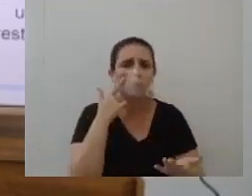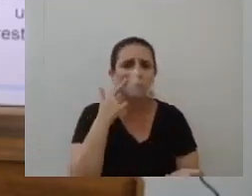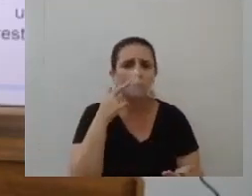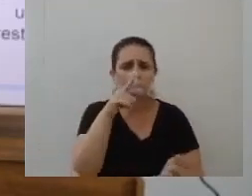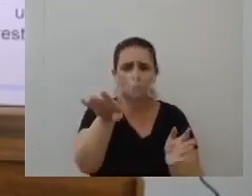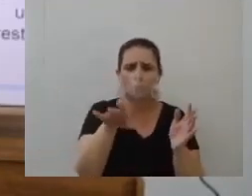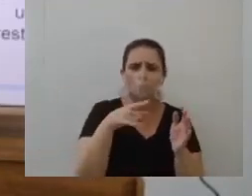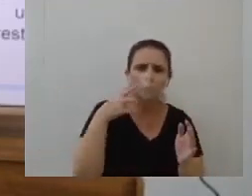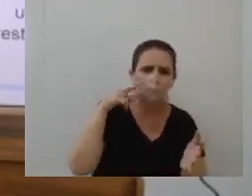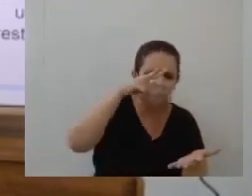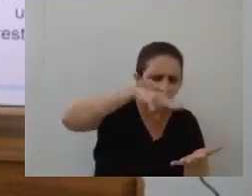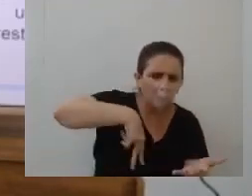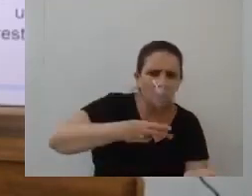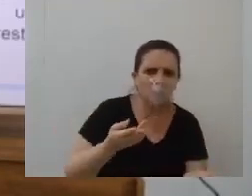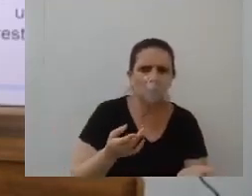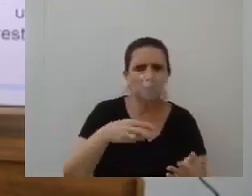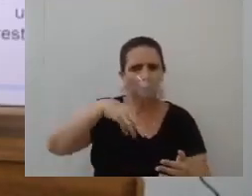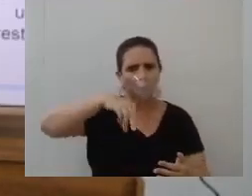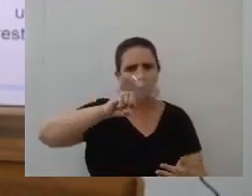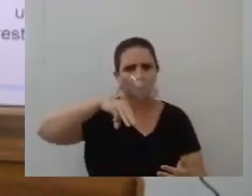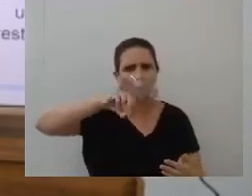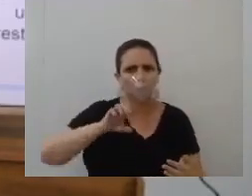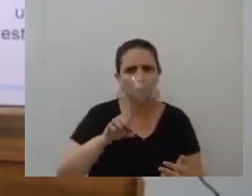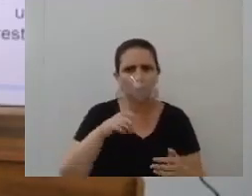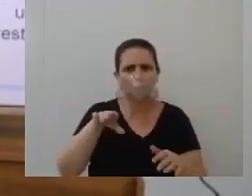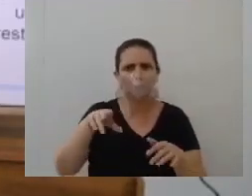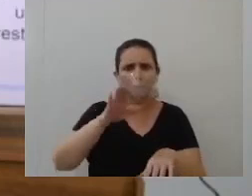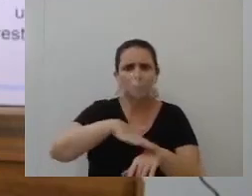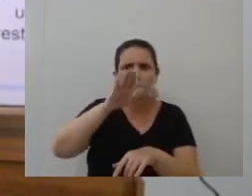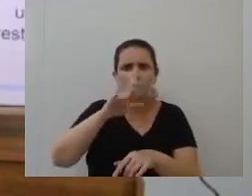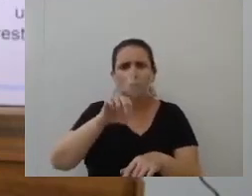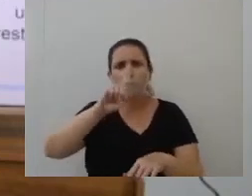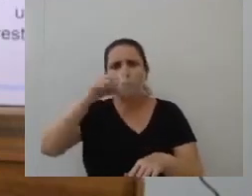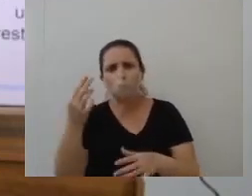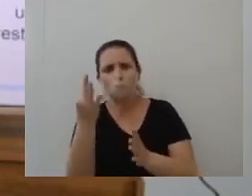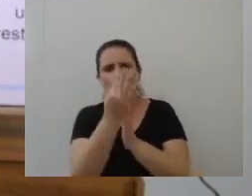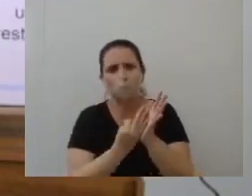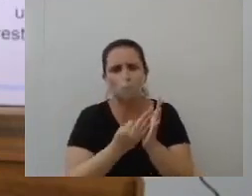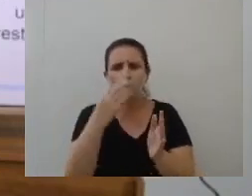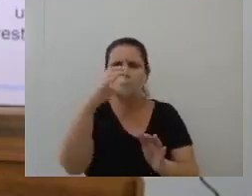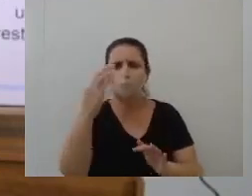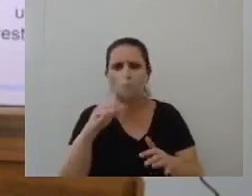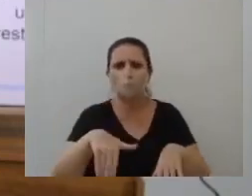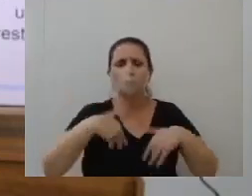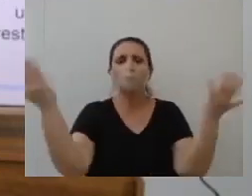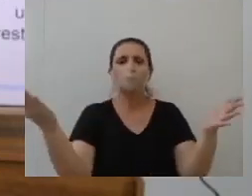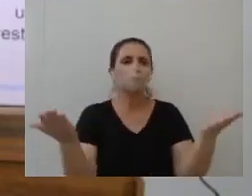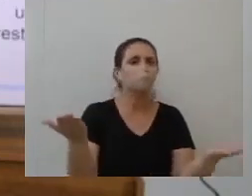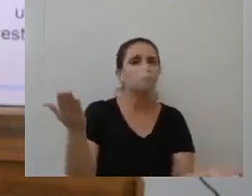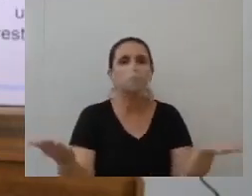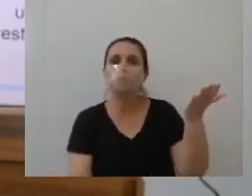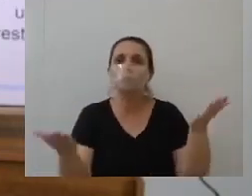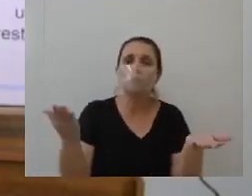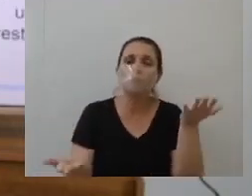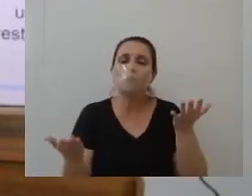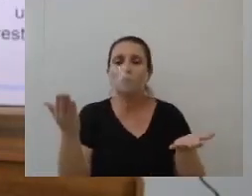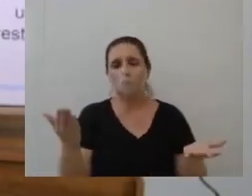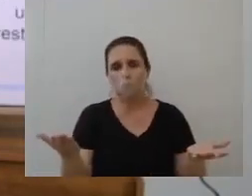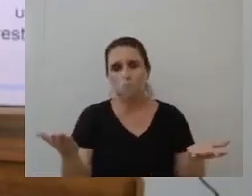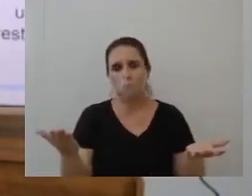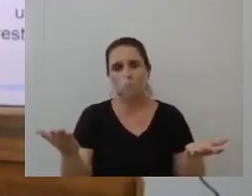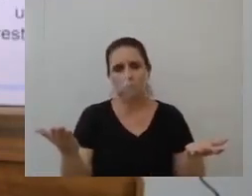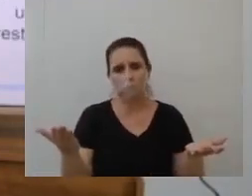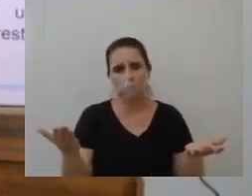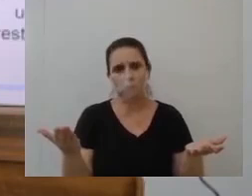para você? Chega mais meme ou chega mais texto científico? Eu acho que muitos de nós